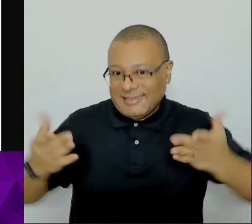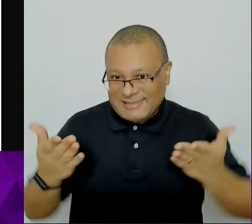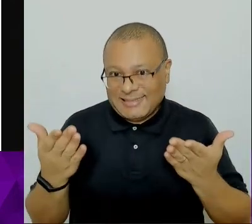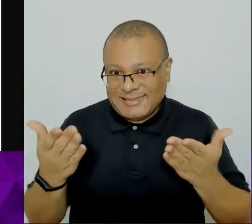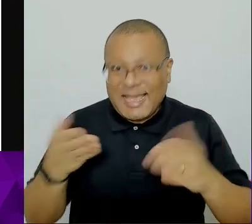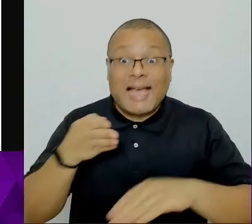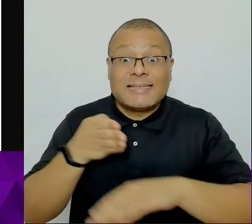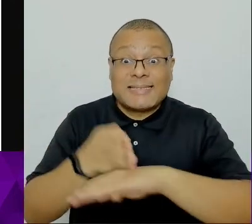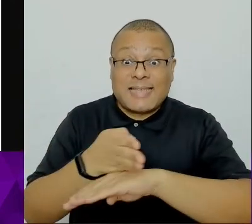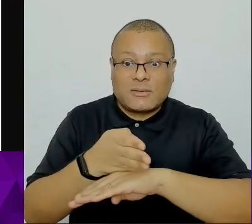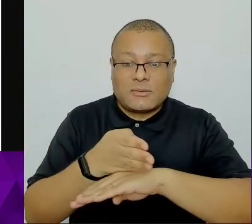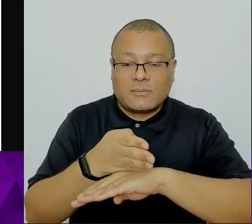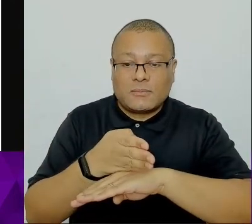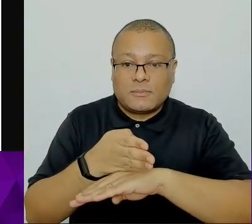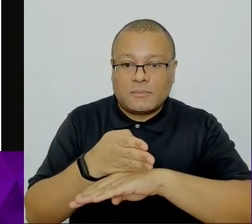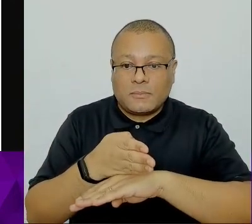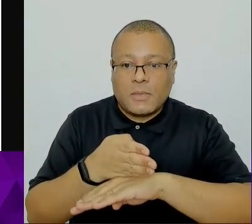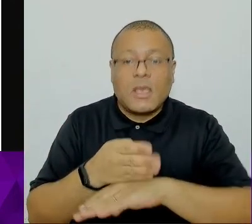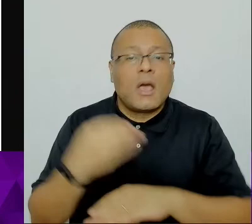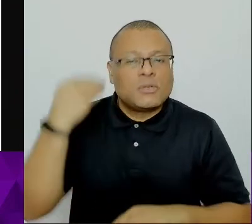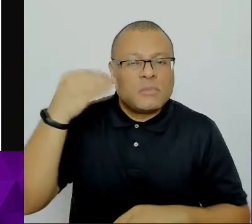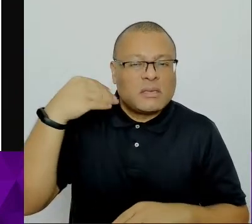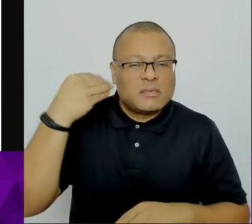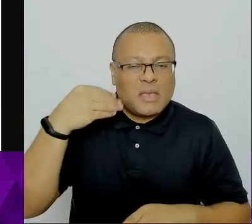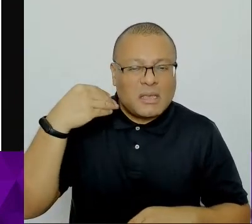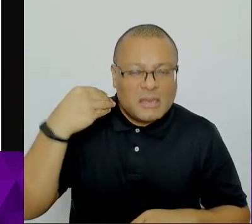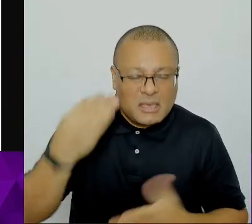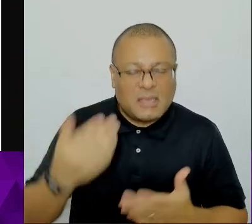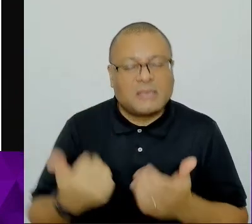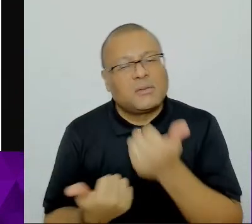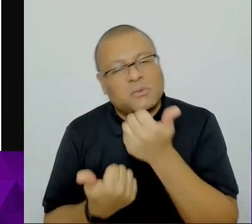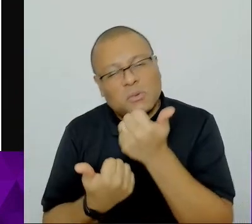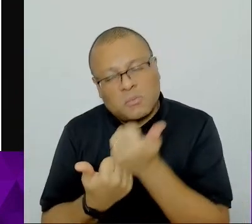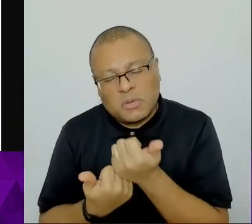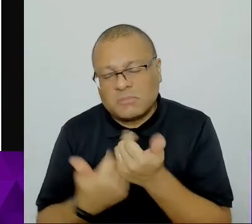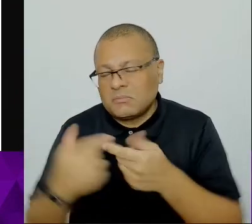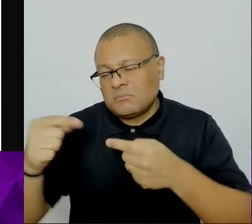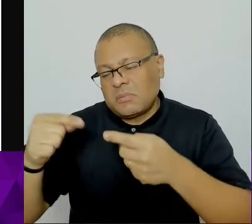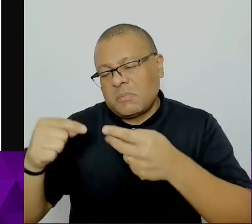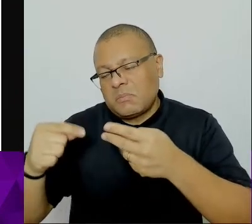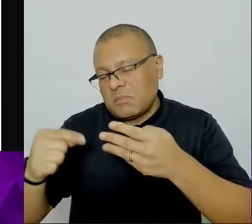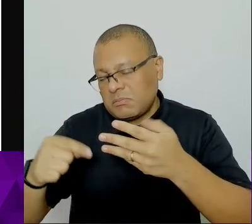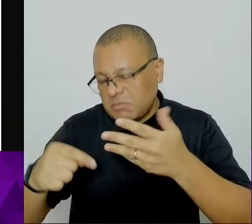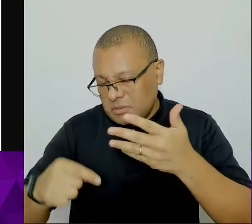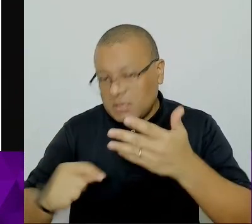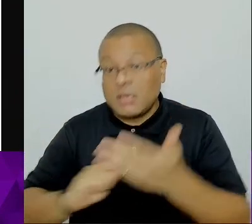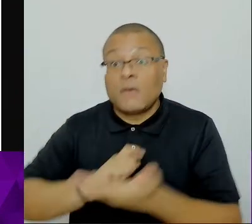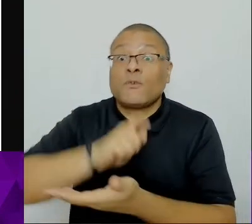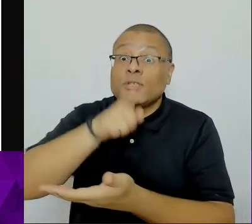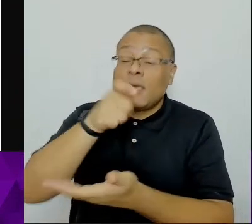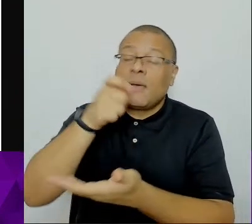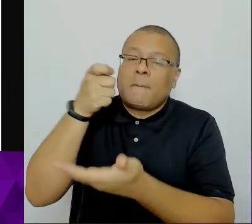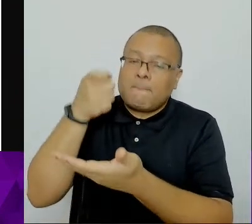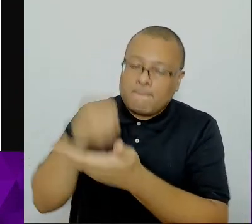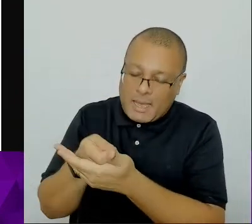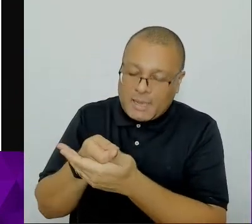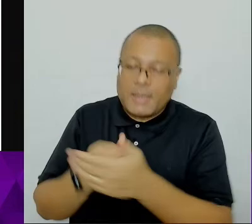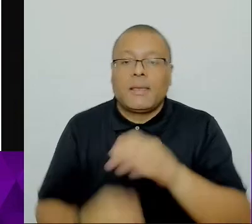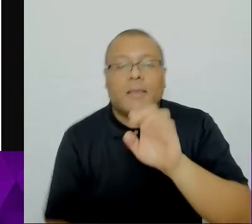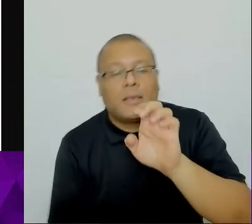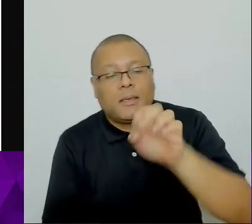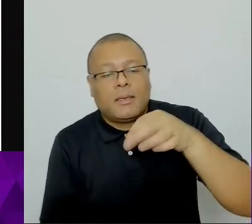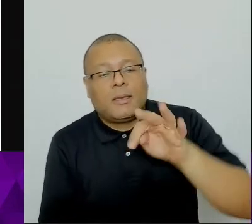acesso aos experts, a parte de suporte, tudo mais que está dentro da versão Enterprise do